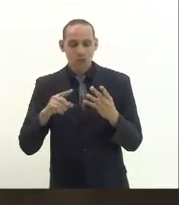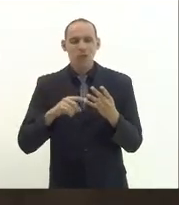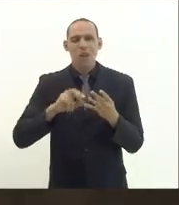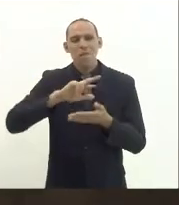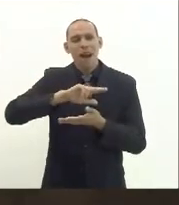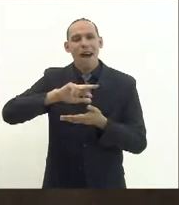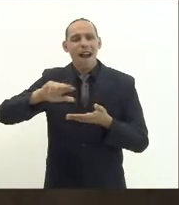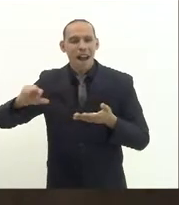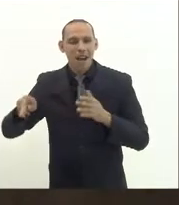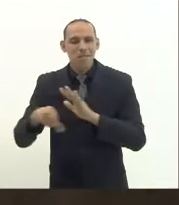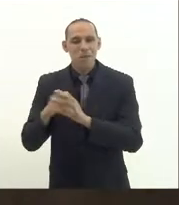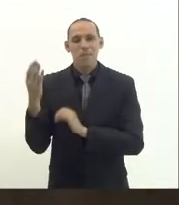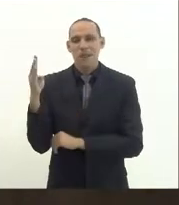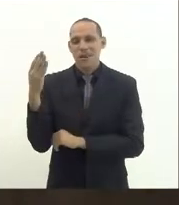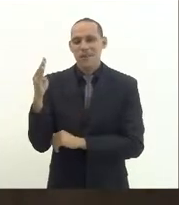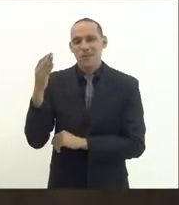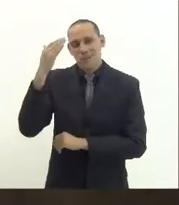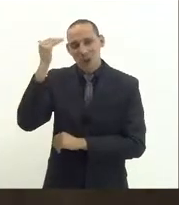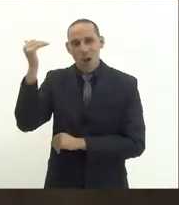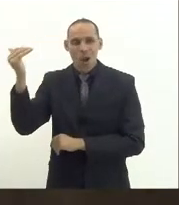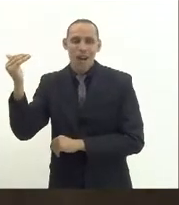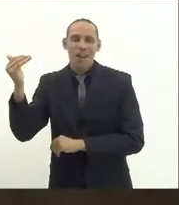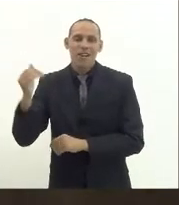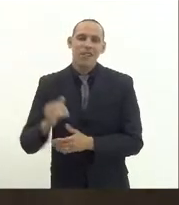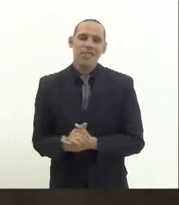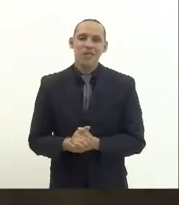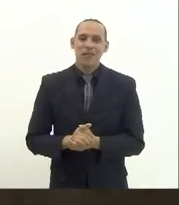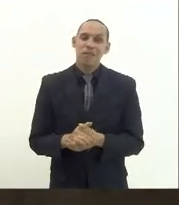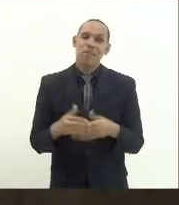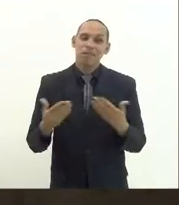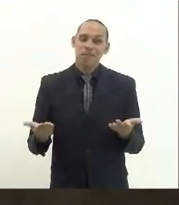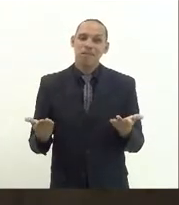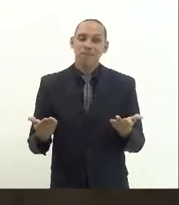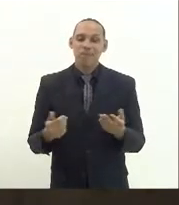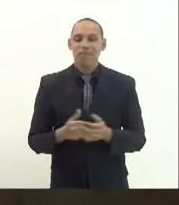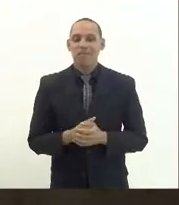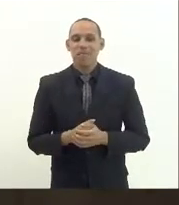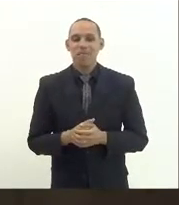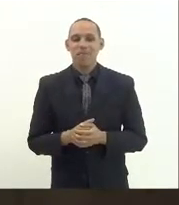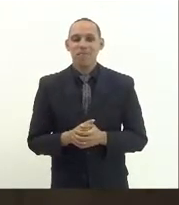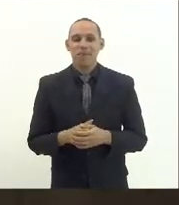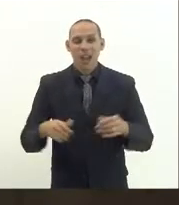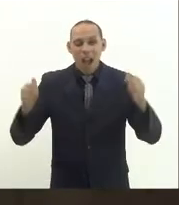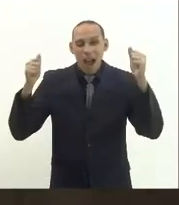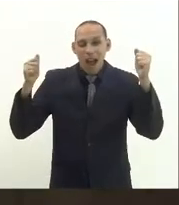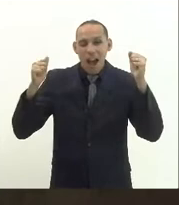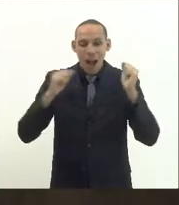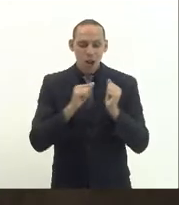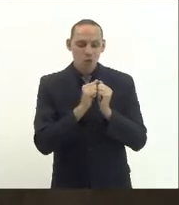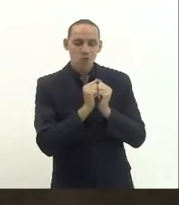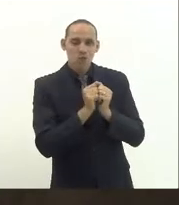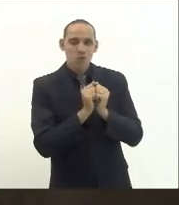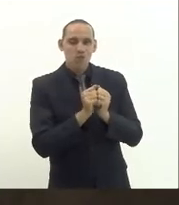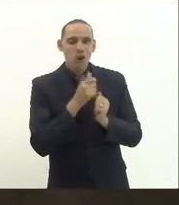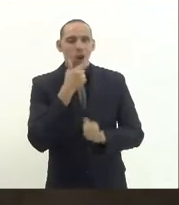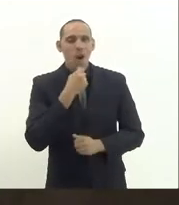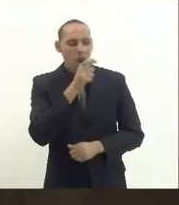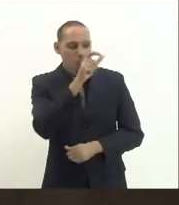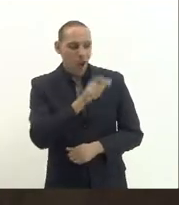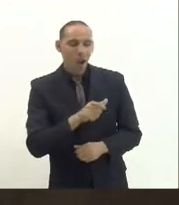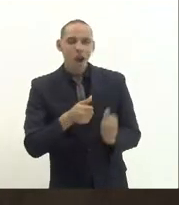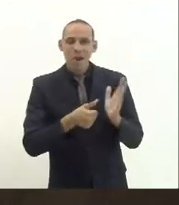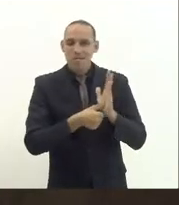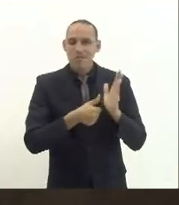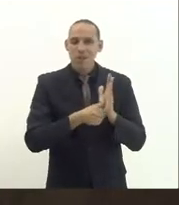grandes craques do Botafogo Então eu acho que essa interação da torcida do Botafogo com o novo acionista